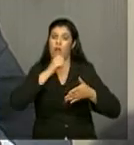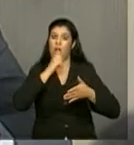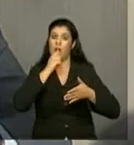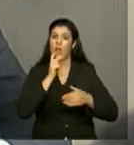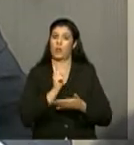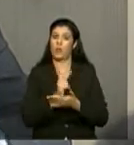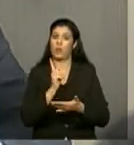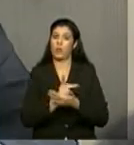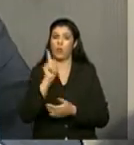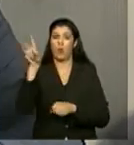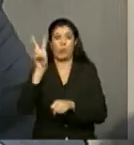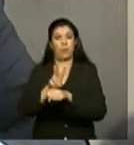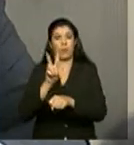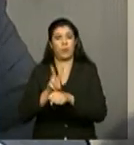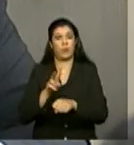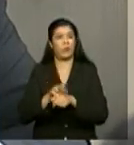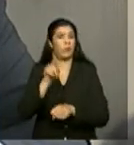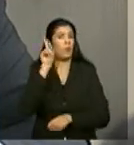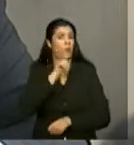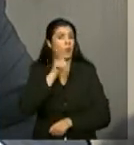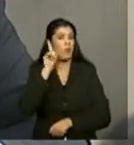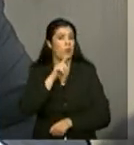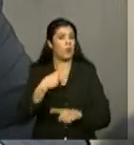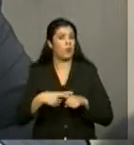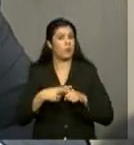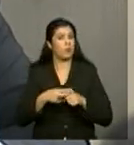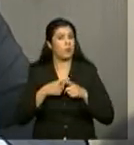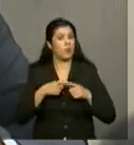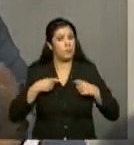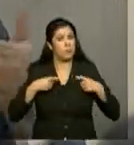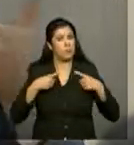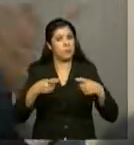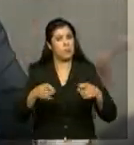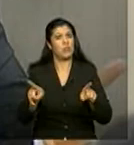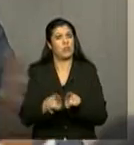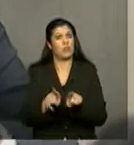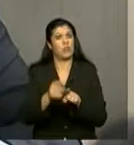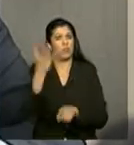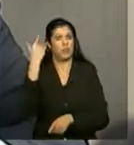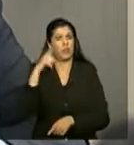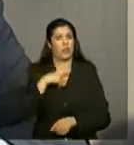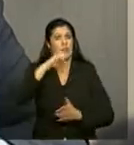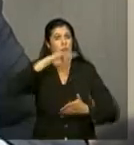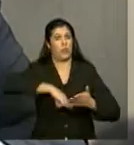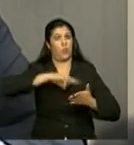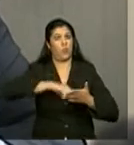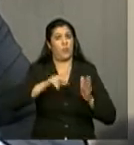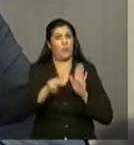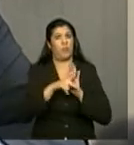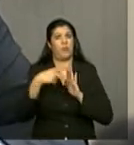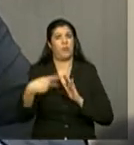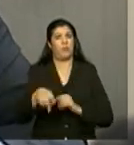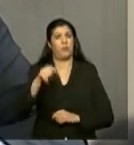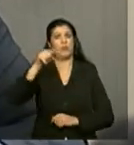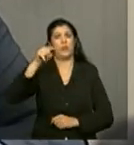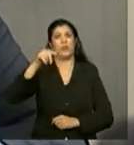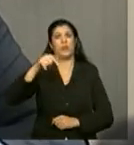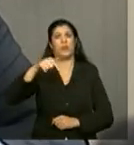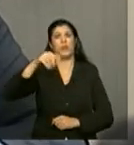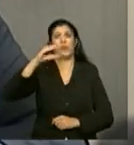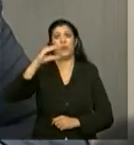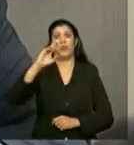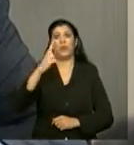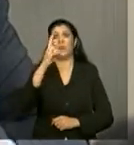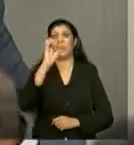estado americano sobre as perseguições que houveram inclusive nós temos os documentos do próprio kissinger dizendo